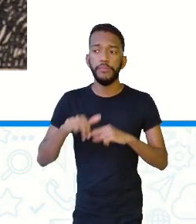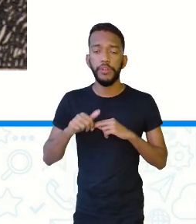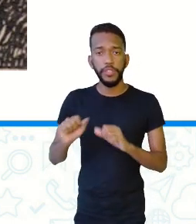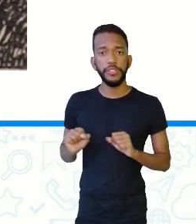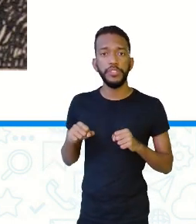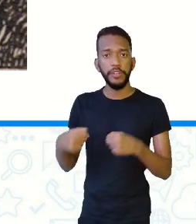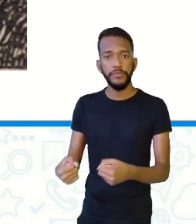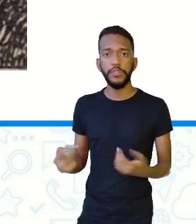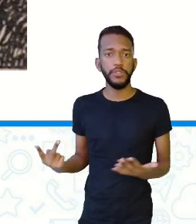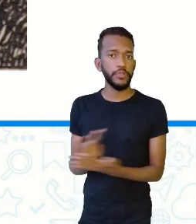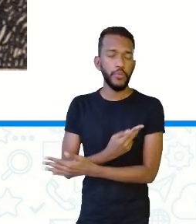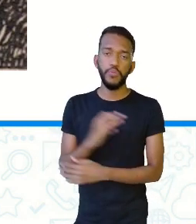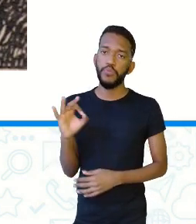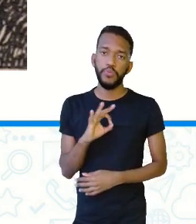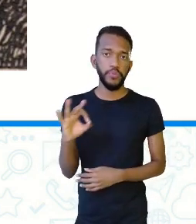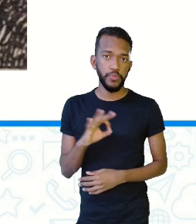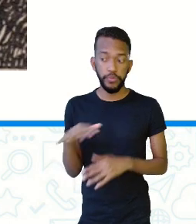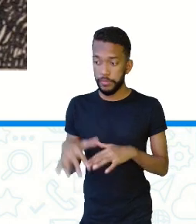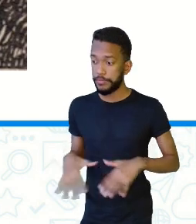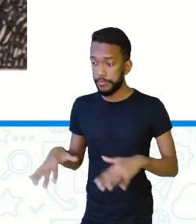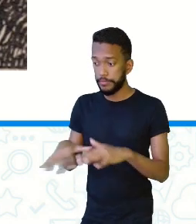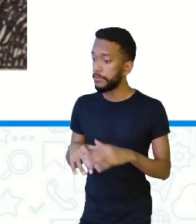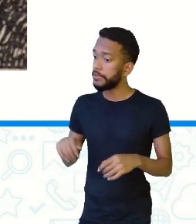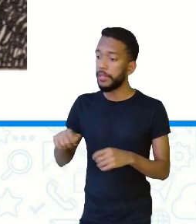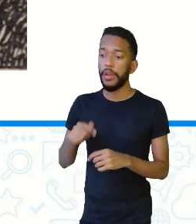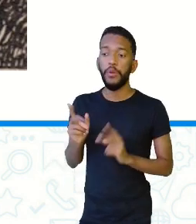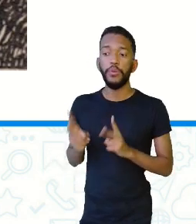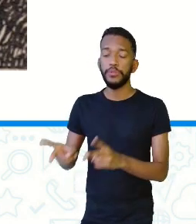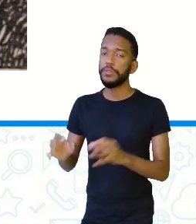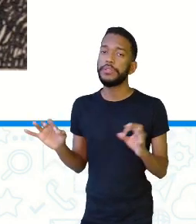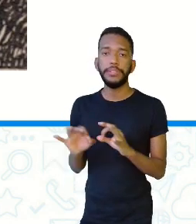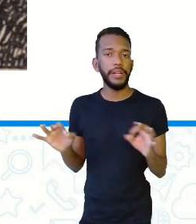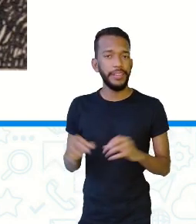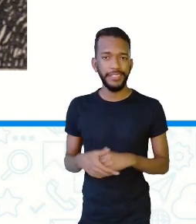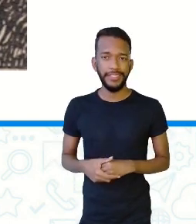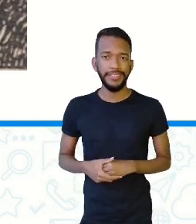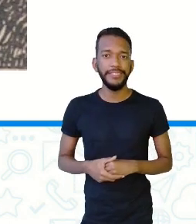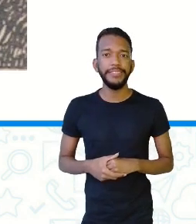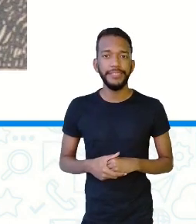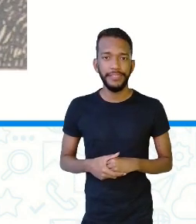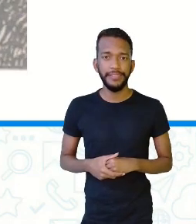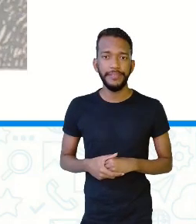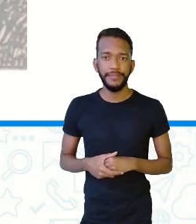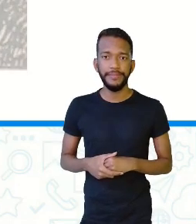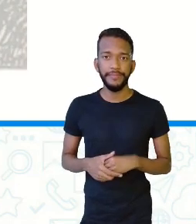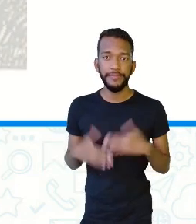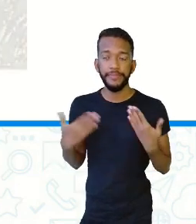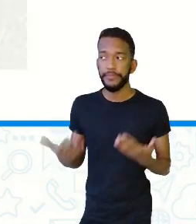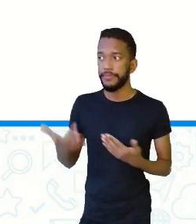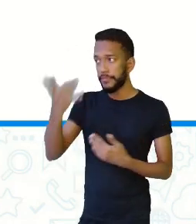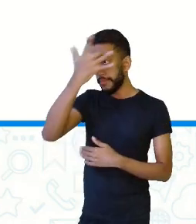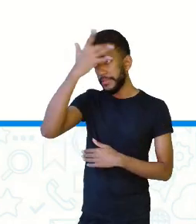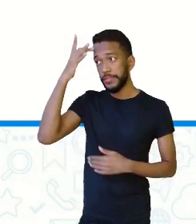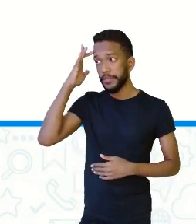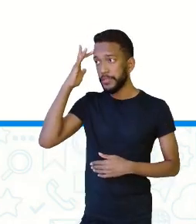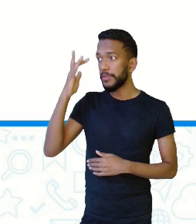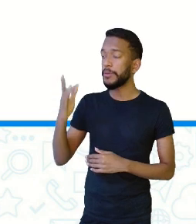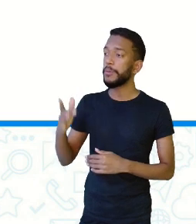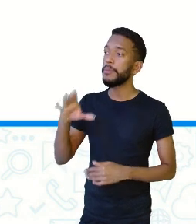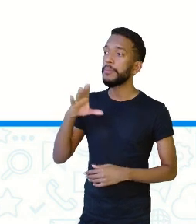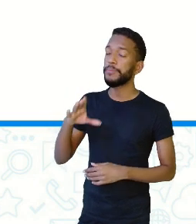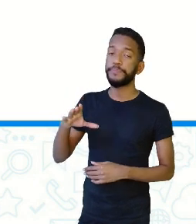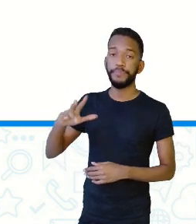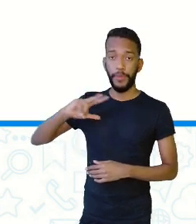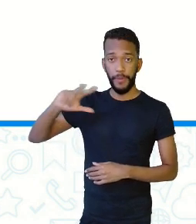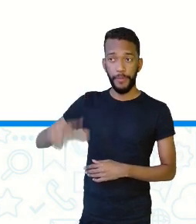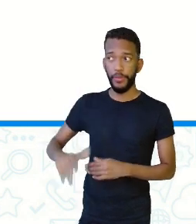não acontecesse mais, para que ela não continuasse. Então, os portugueses tiveram uma outra ideia.